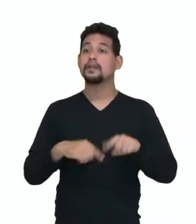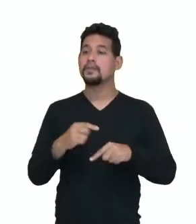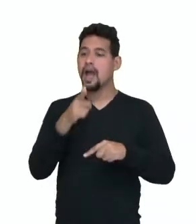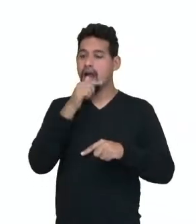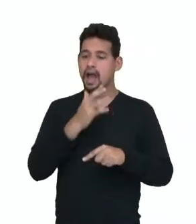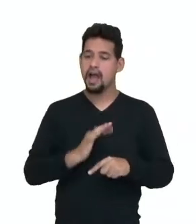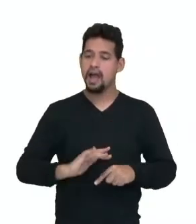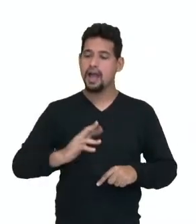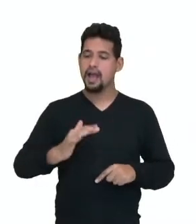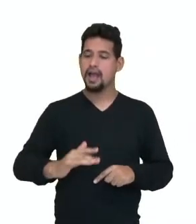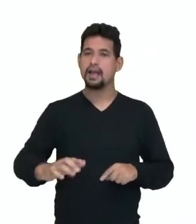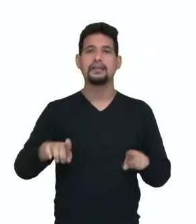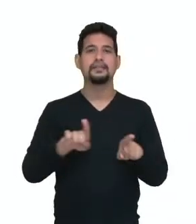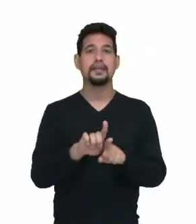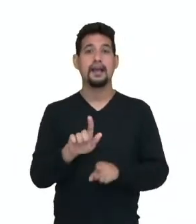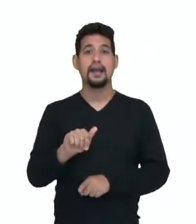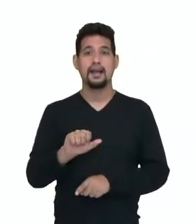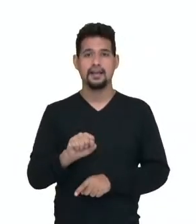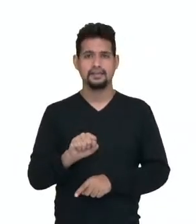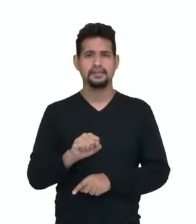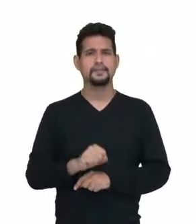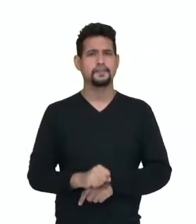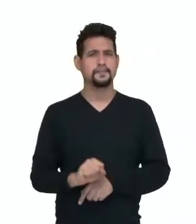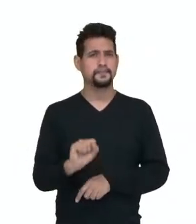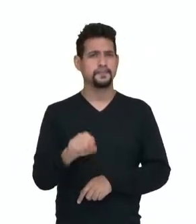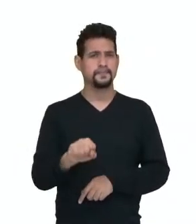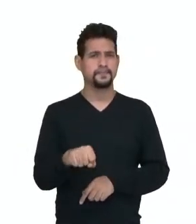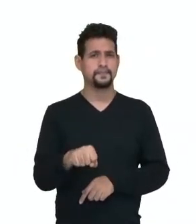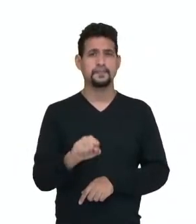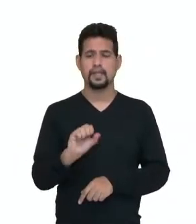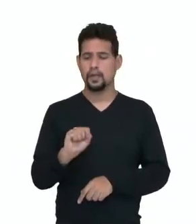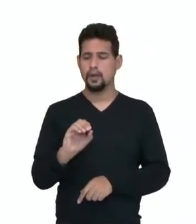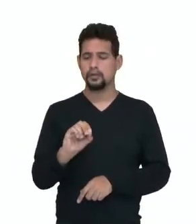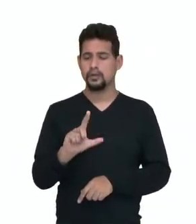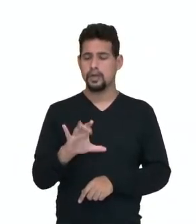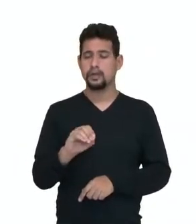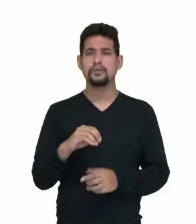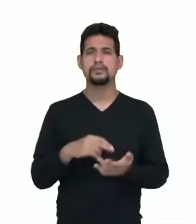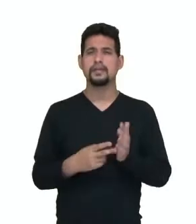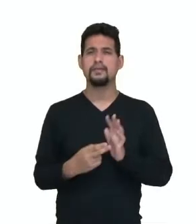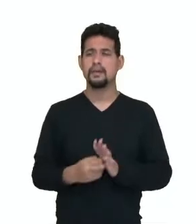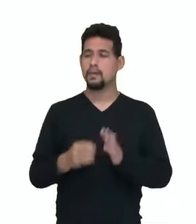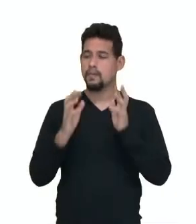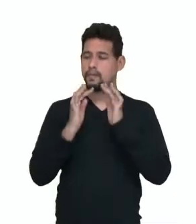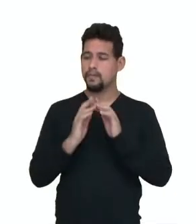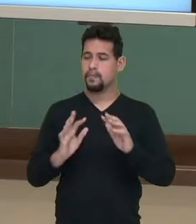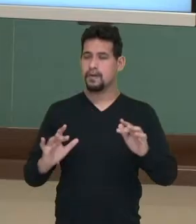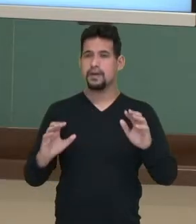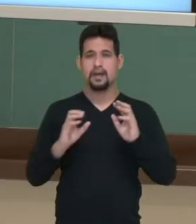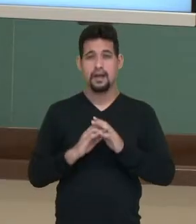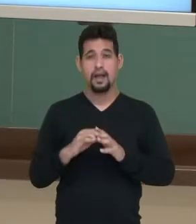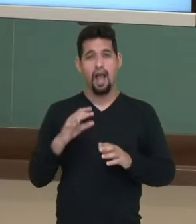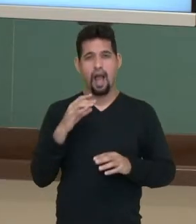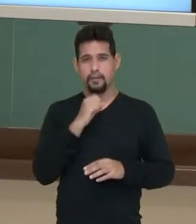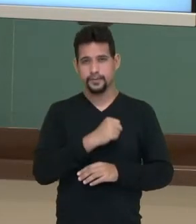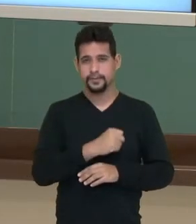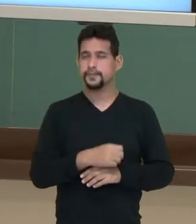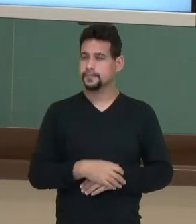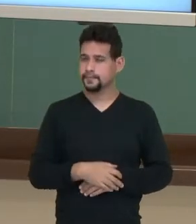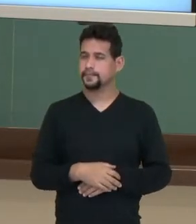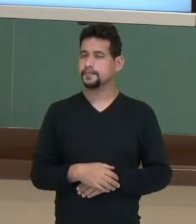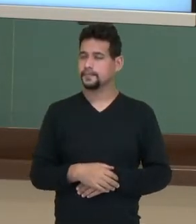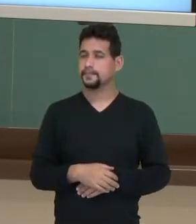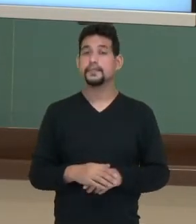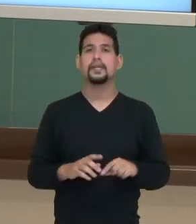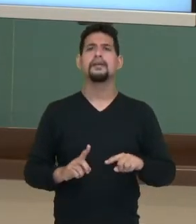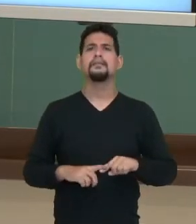líquidos e, por último, nos gases. Sim, nos sólidos é onde ele se propaga com maior velocidade. E é